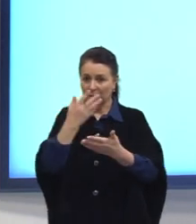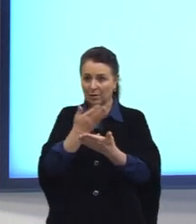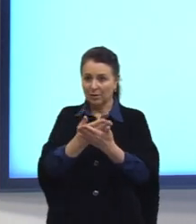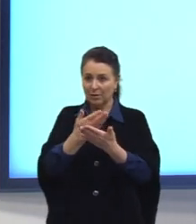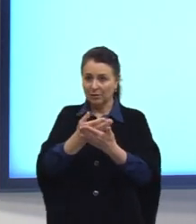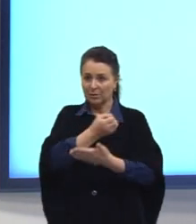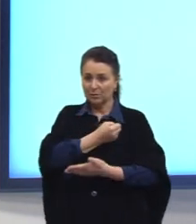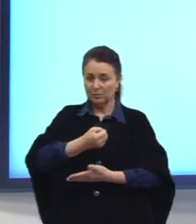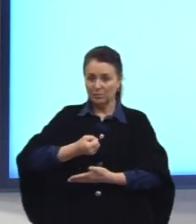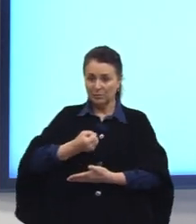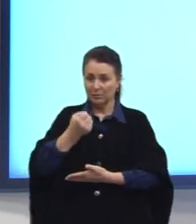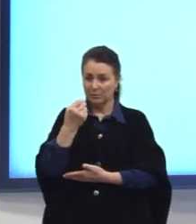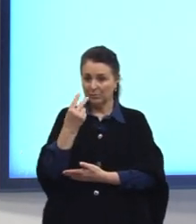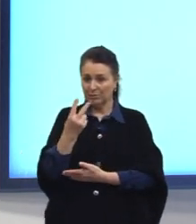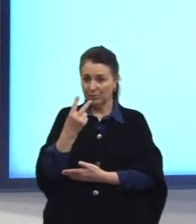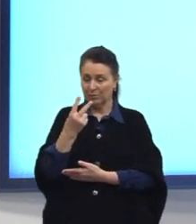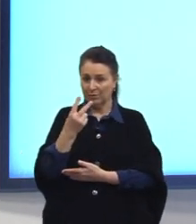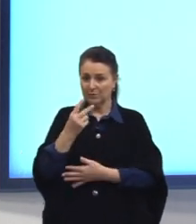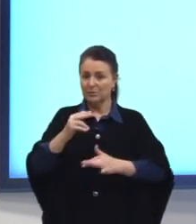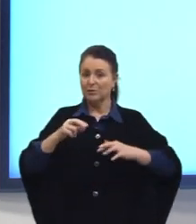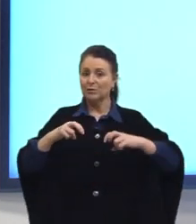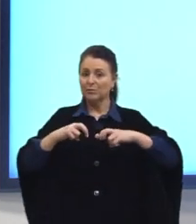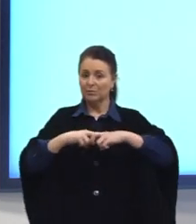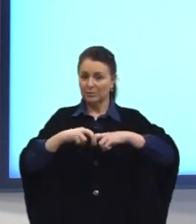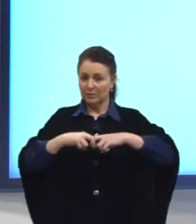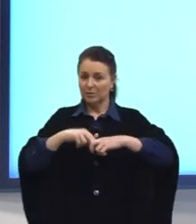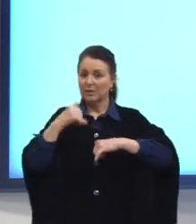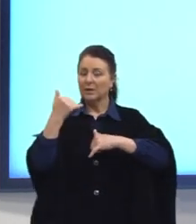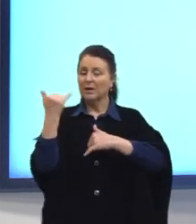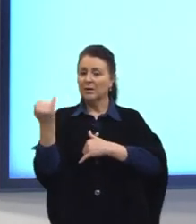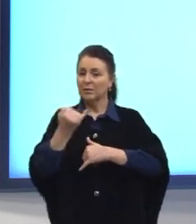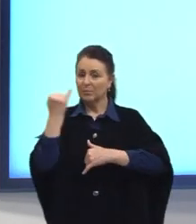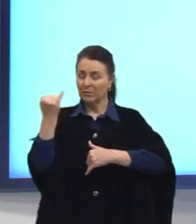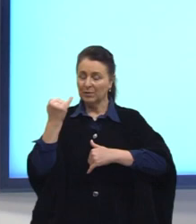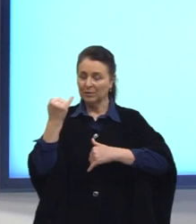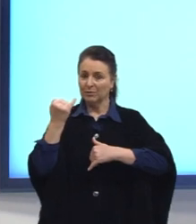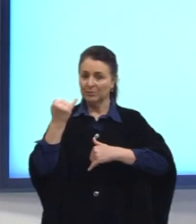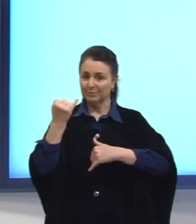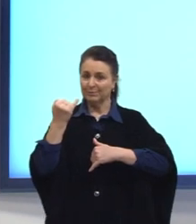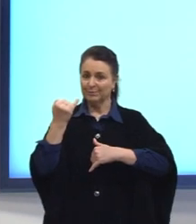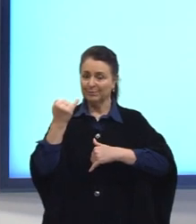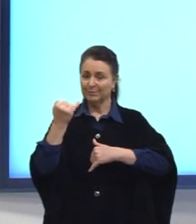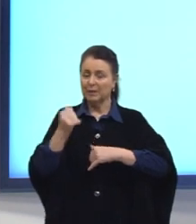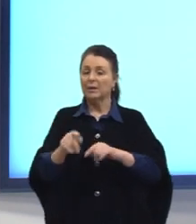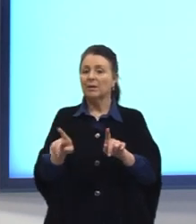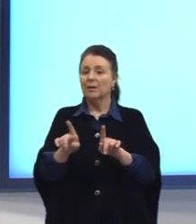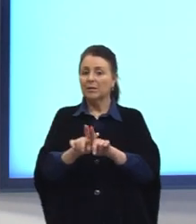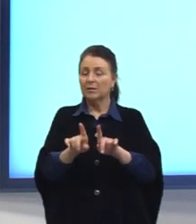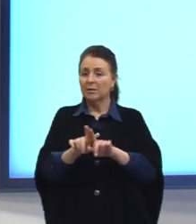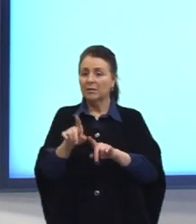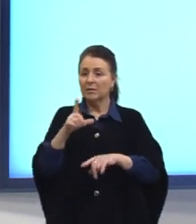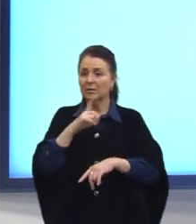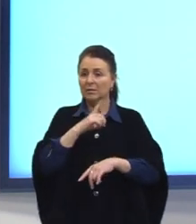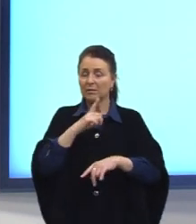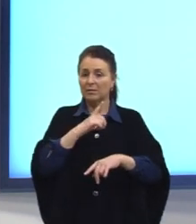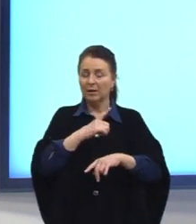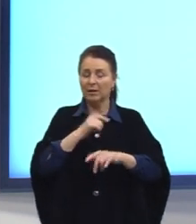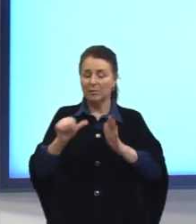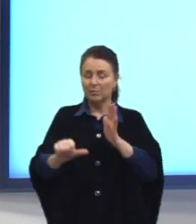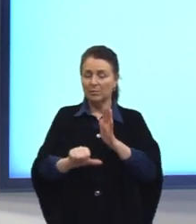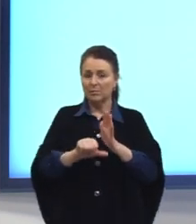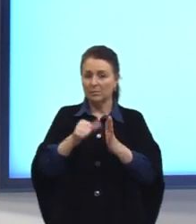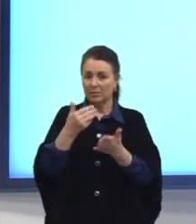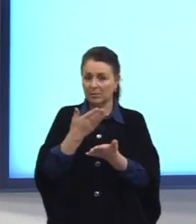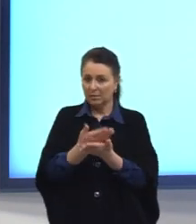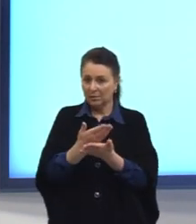ela é muito importante para todo o processo da física ela sempre nos acompanha né questão das da primeira aula